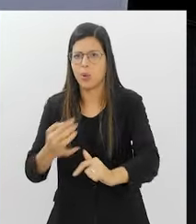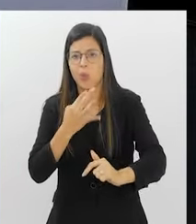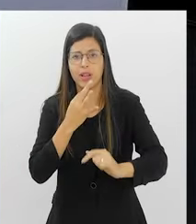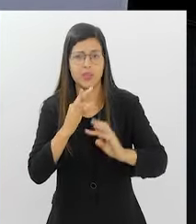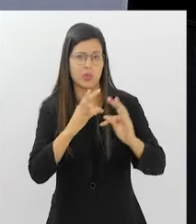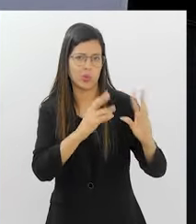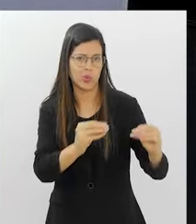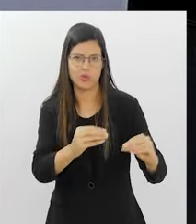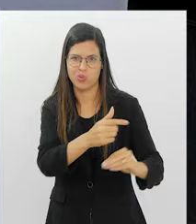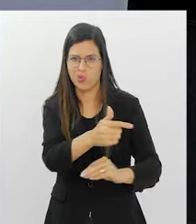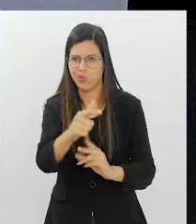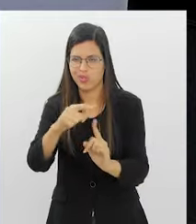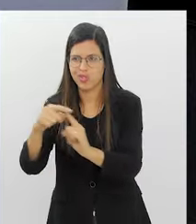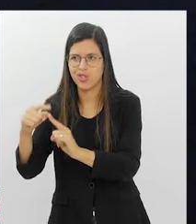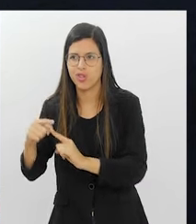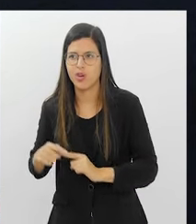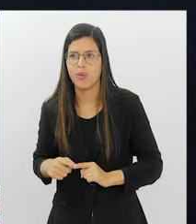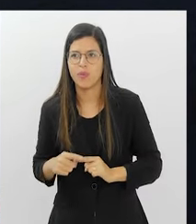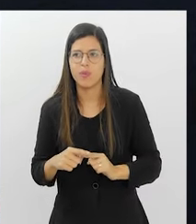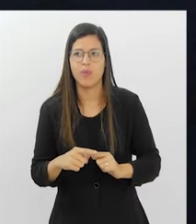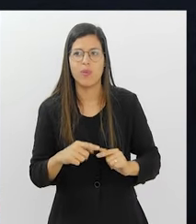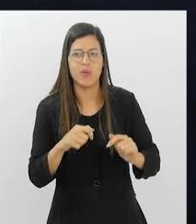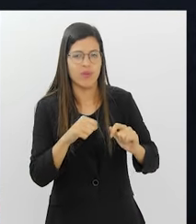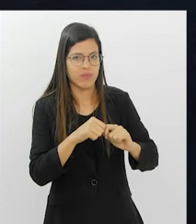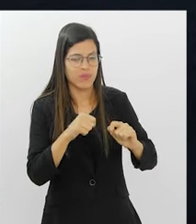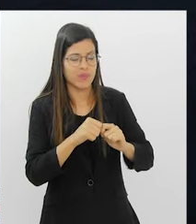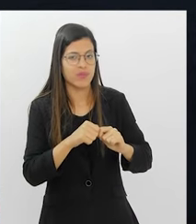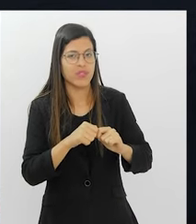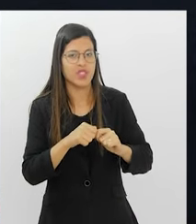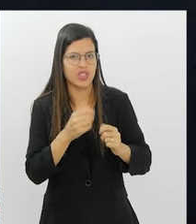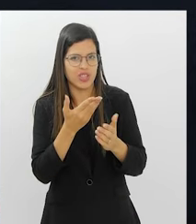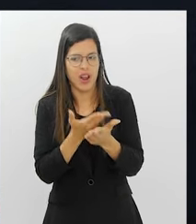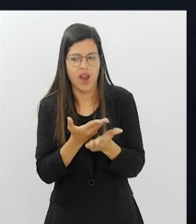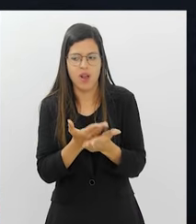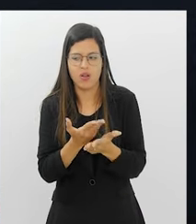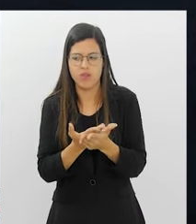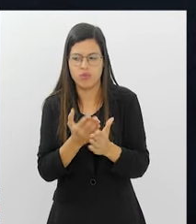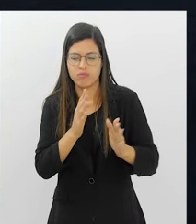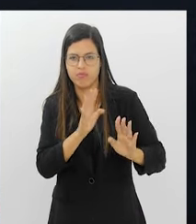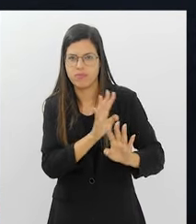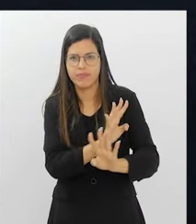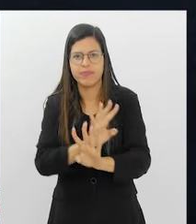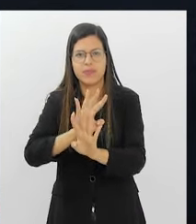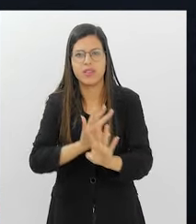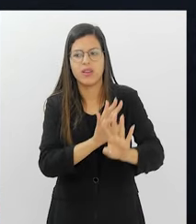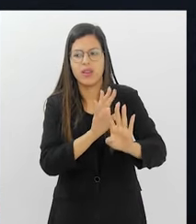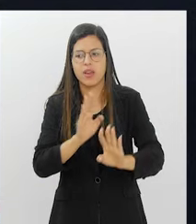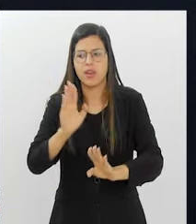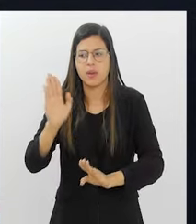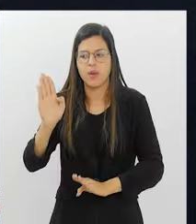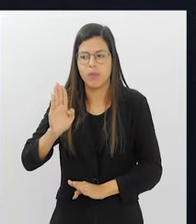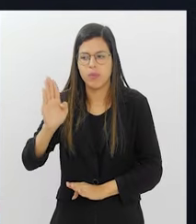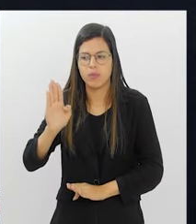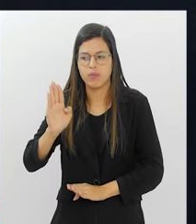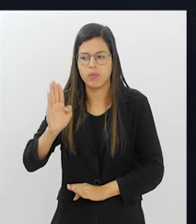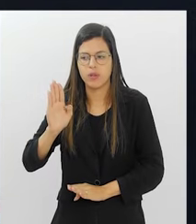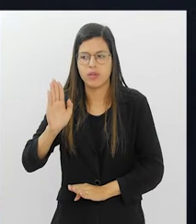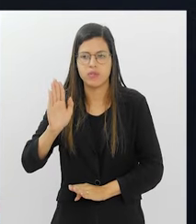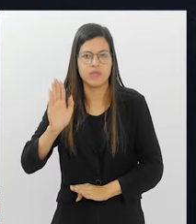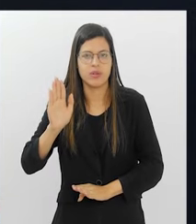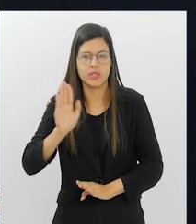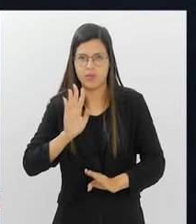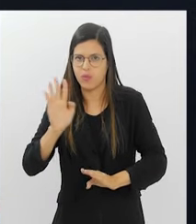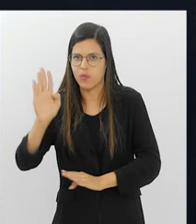dança tudo eu fiz comissões com na Botafogo na maravilhosa o cidade independente Padre Miguel Sim eu